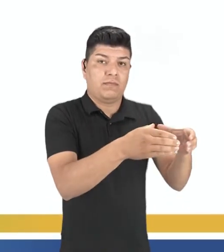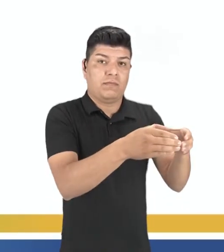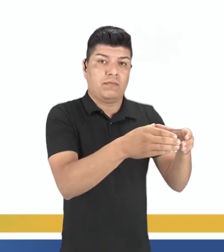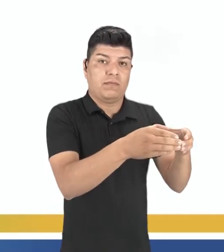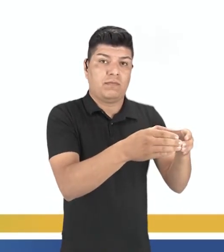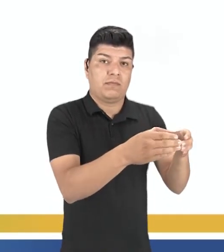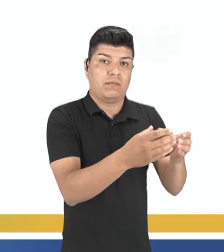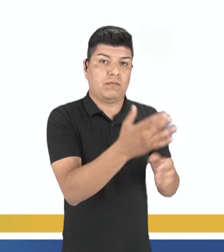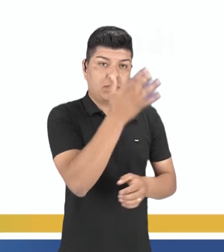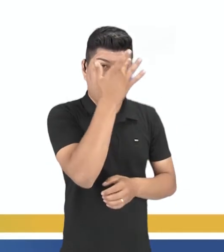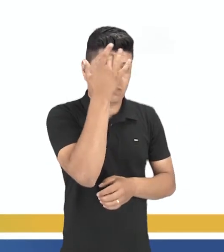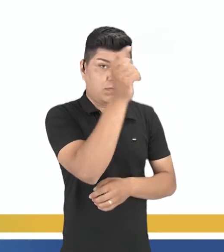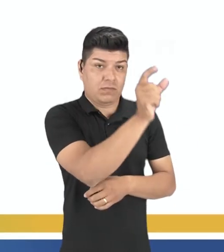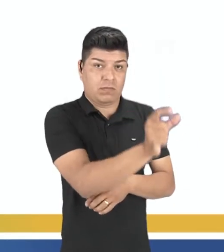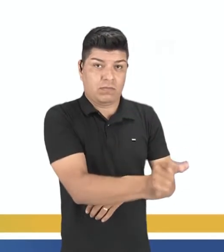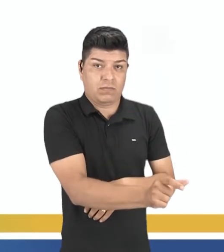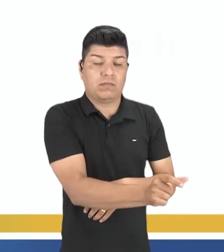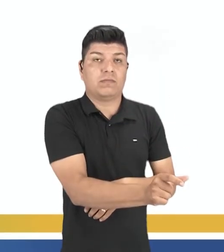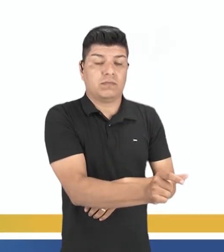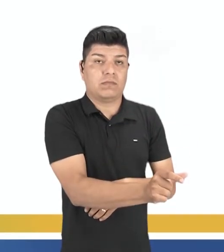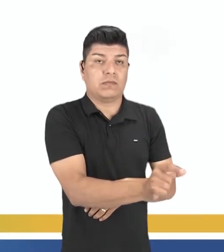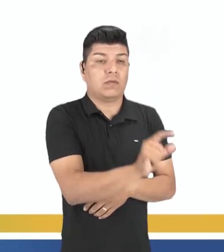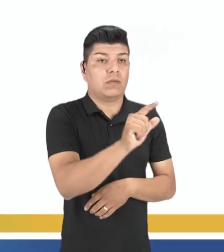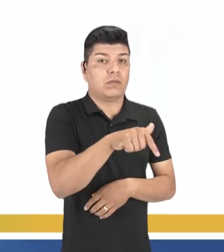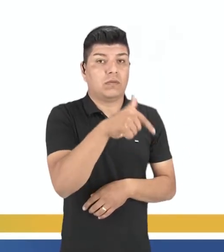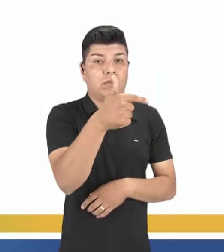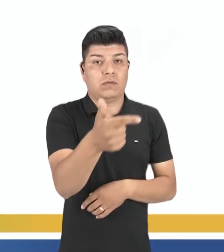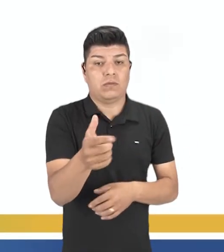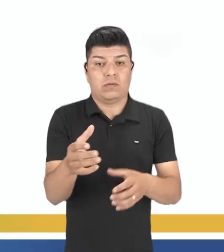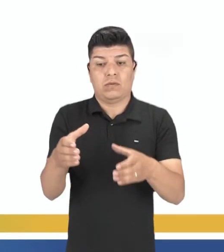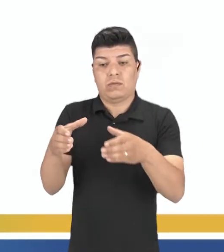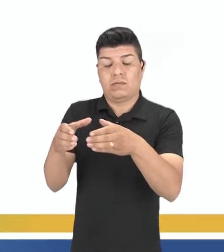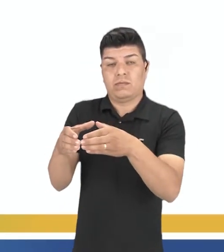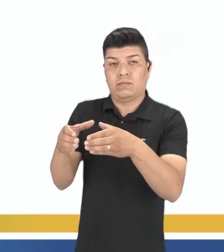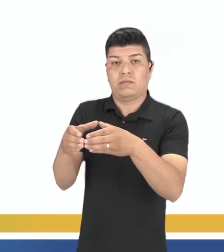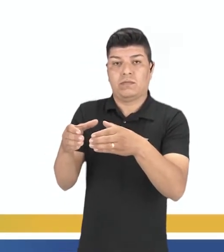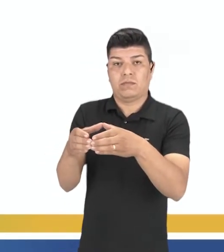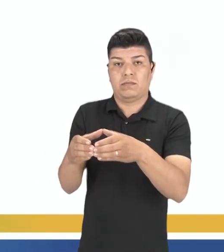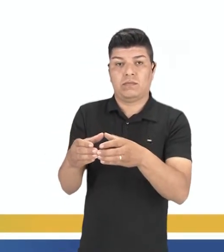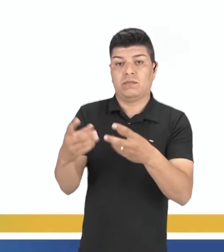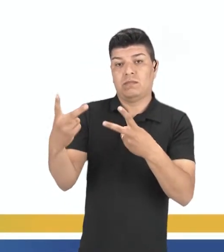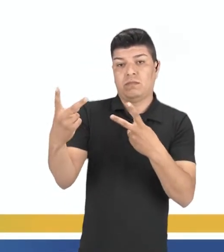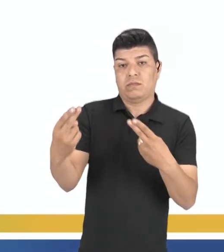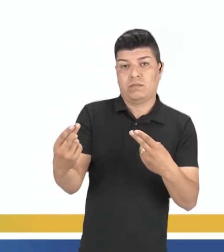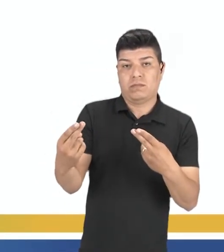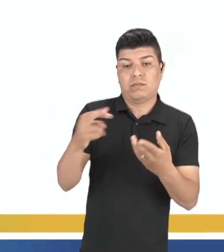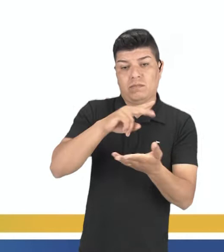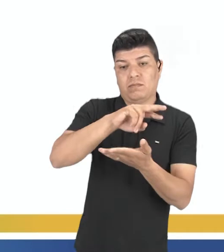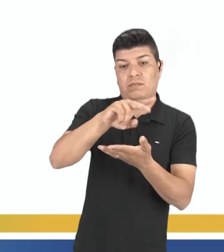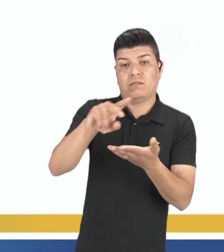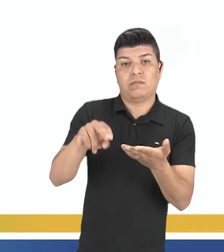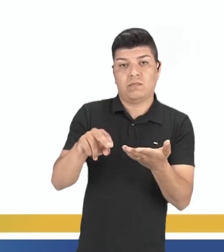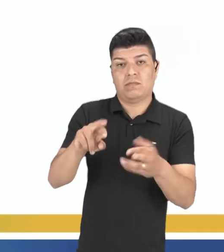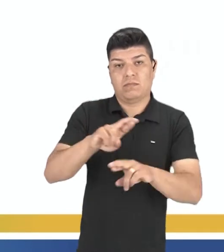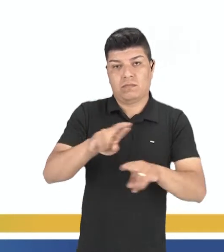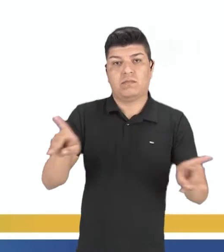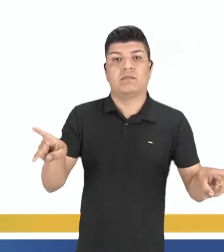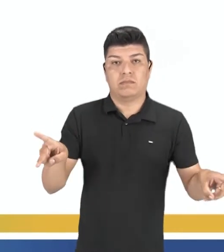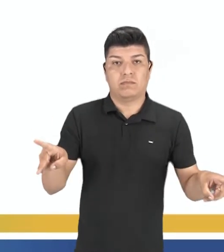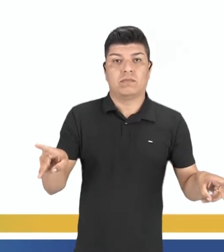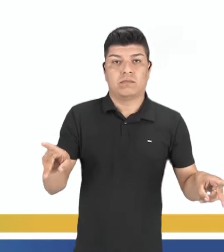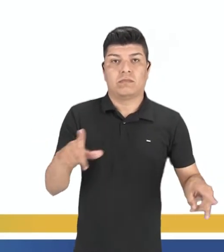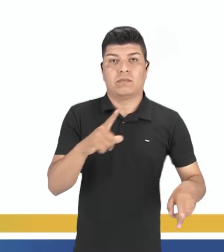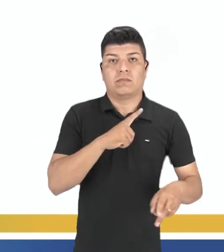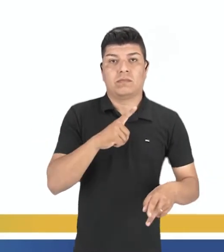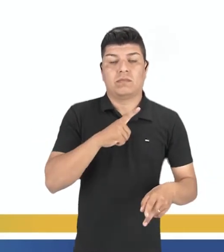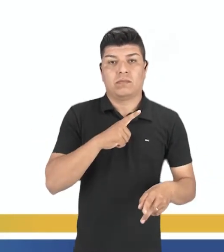indivíduo, outra coisa vai acontecer em outro ambiente ou no mesmo indivíduo de diferentes formas. Então eu tenho um